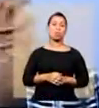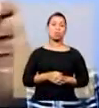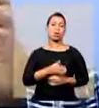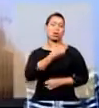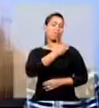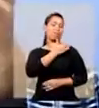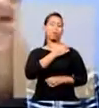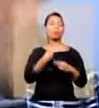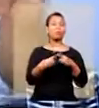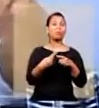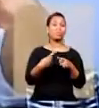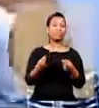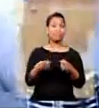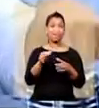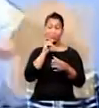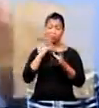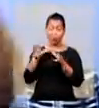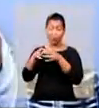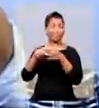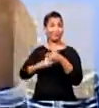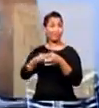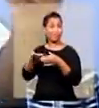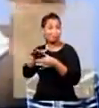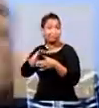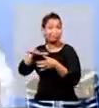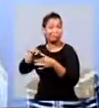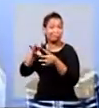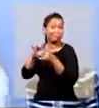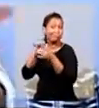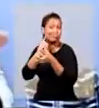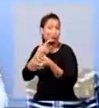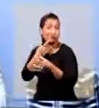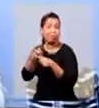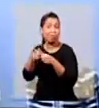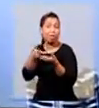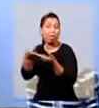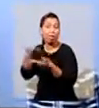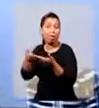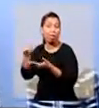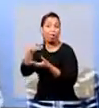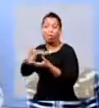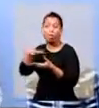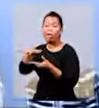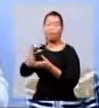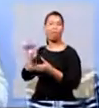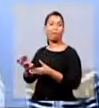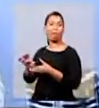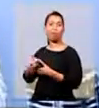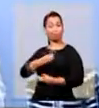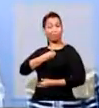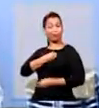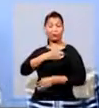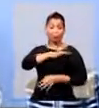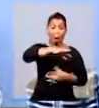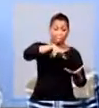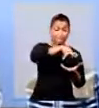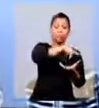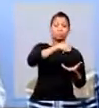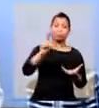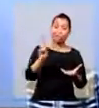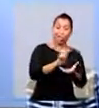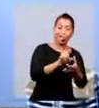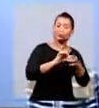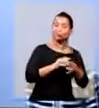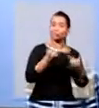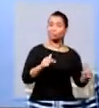ele está aqui, mas ele não está em presença, mas não está entendendo, de repente, que a gente possa estar falando, né?